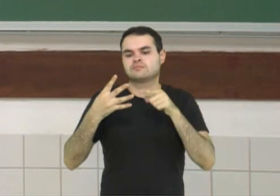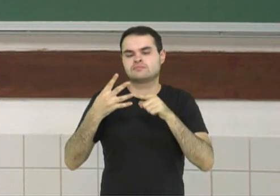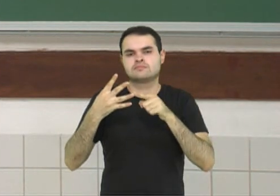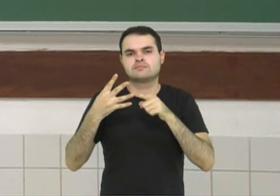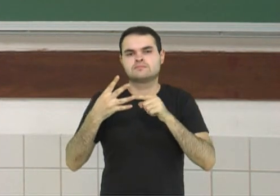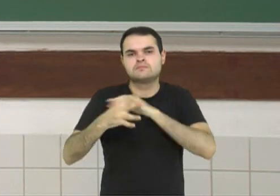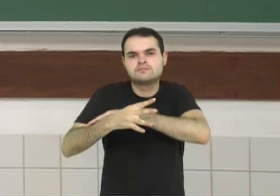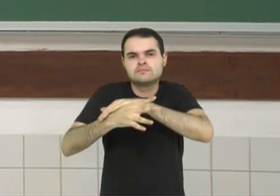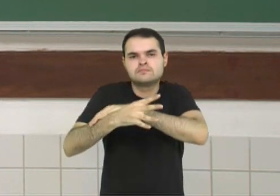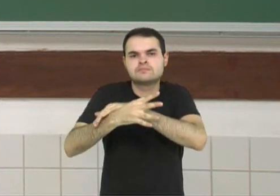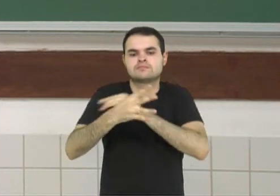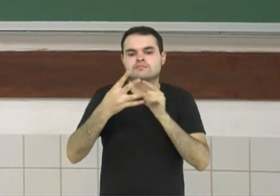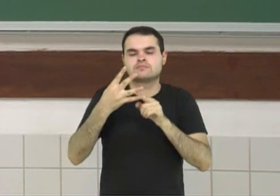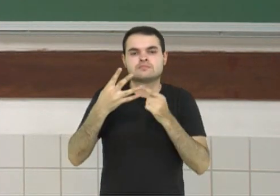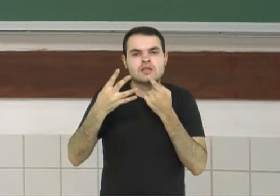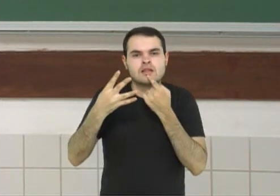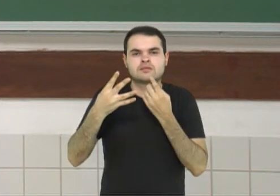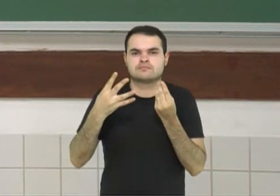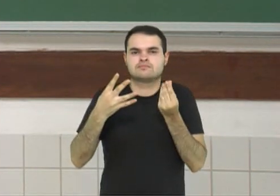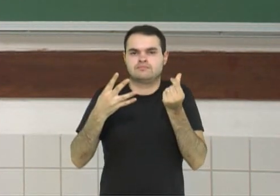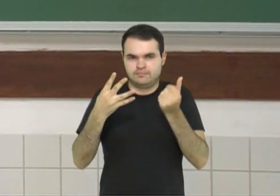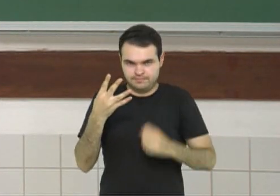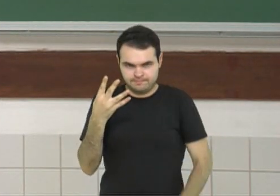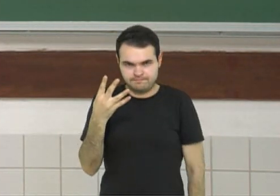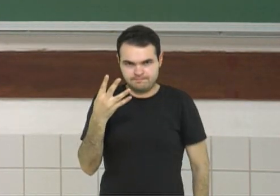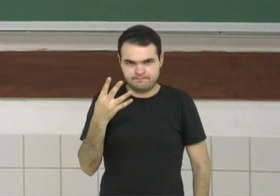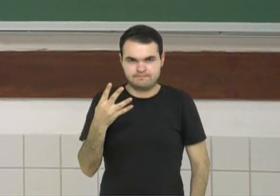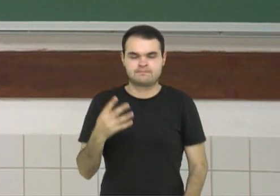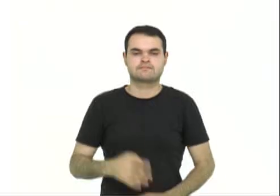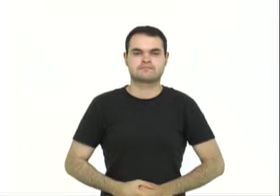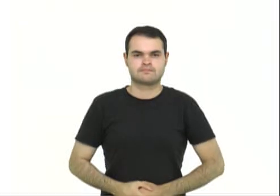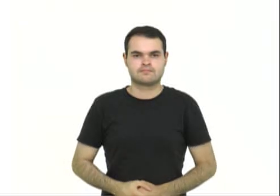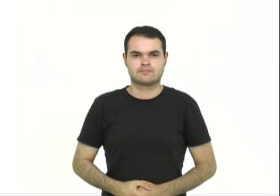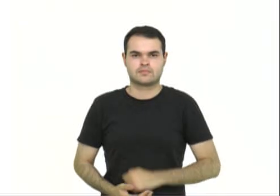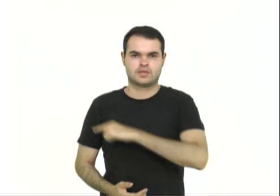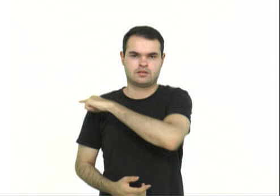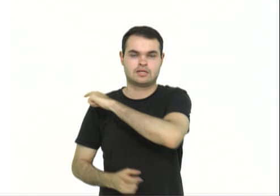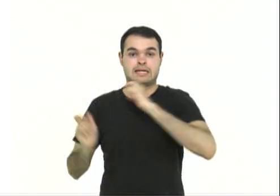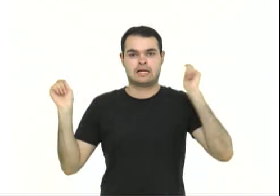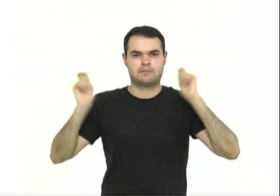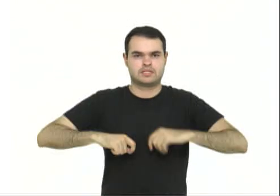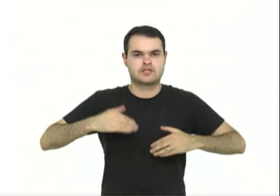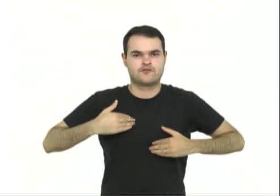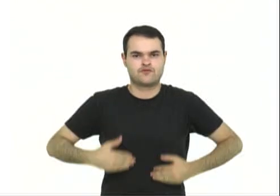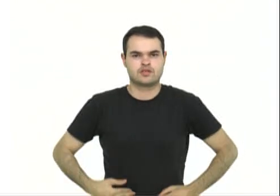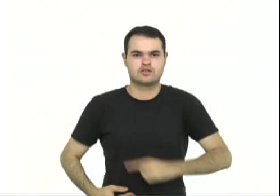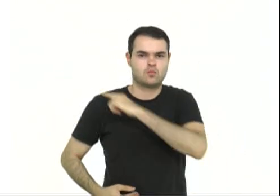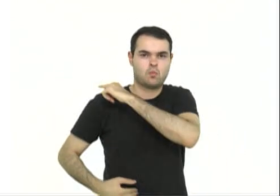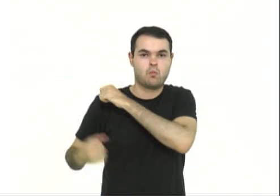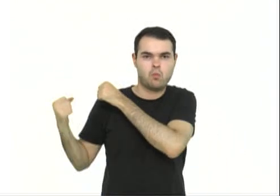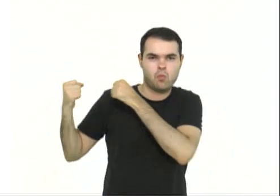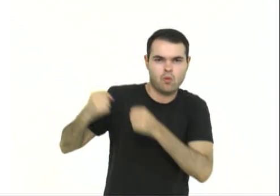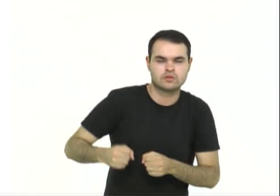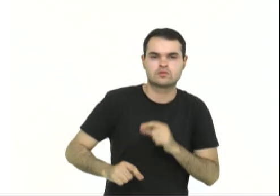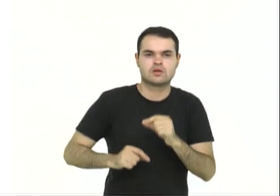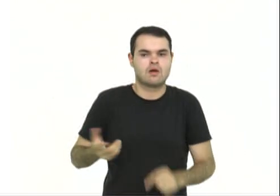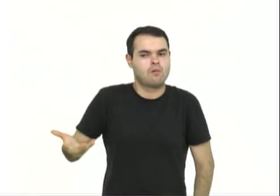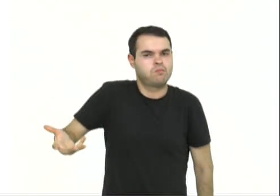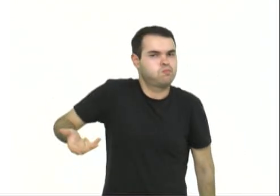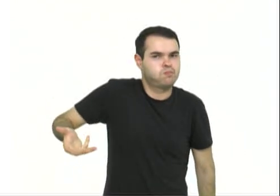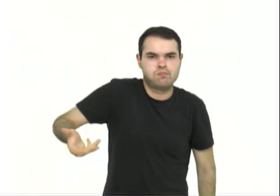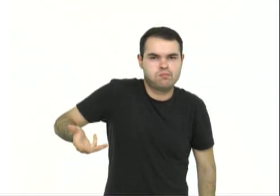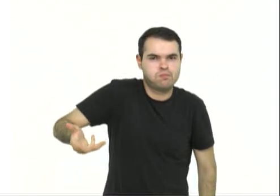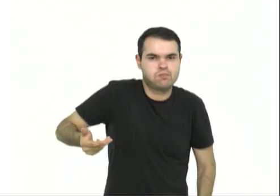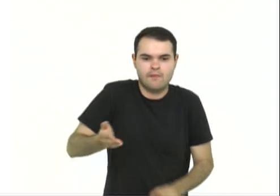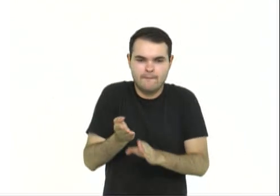paladar e o tato. As capacidades físicas que envolvem seus poderes são a agilidade,